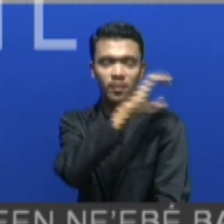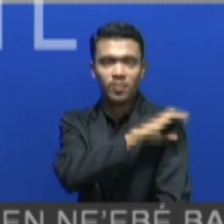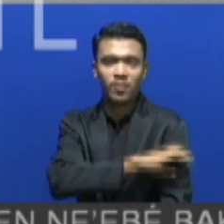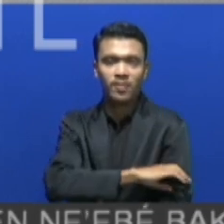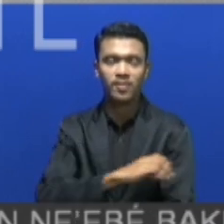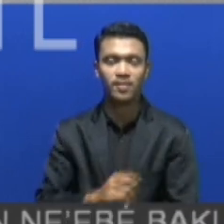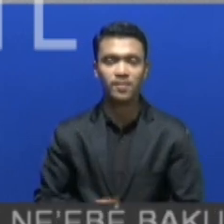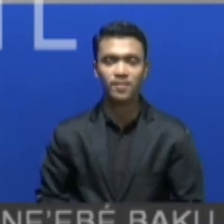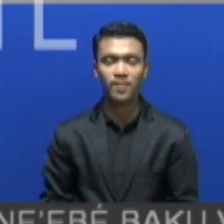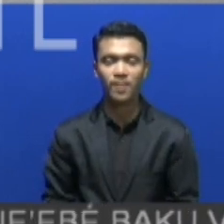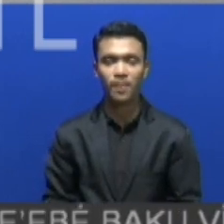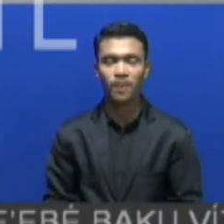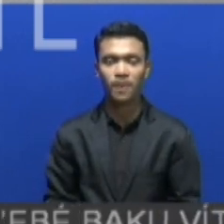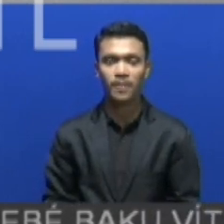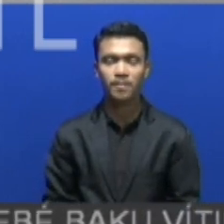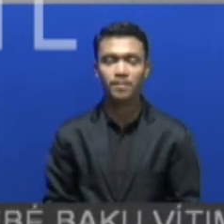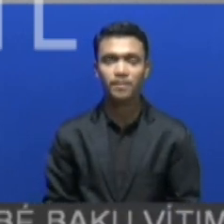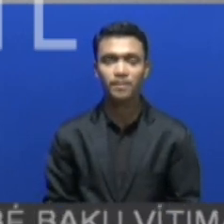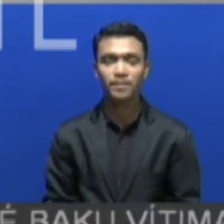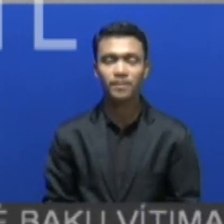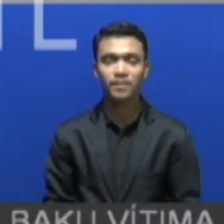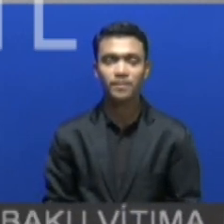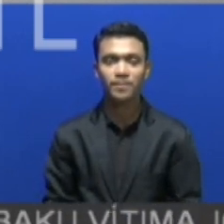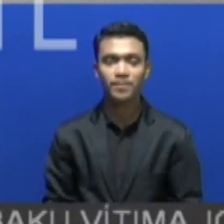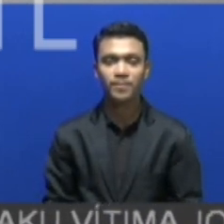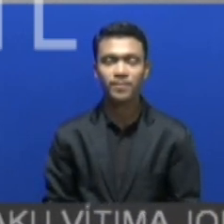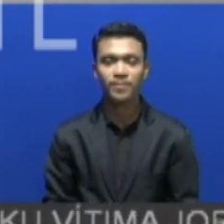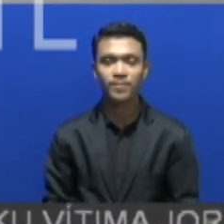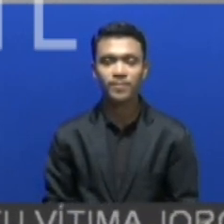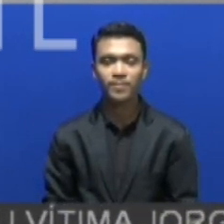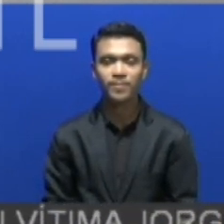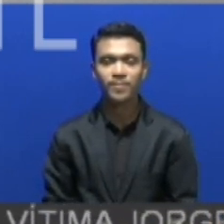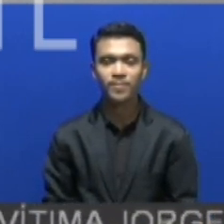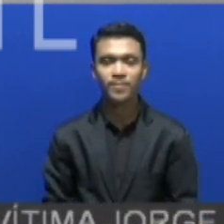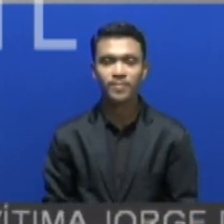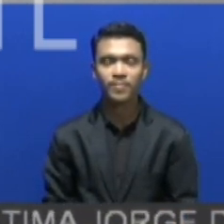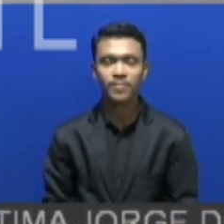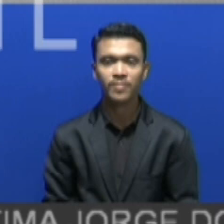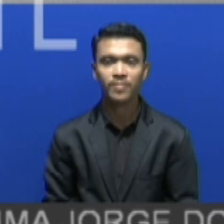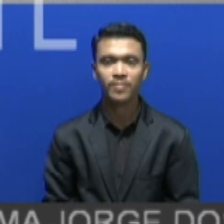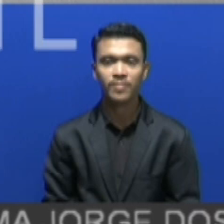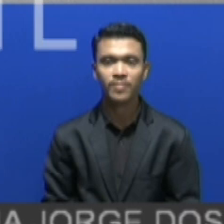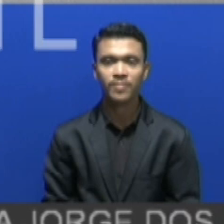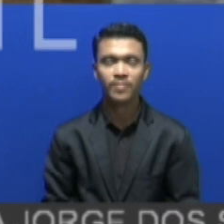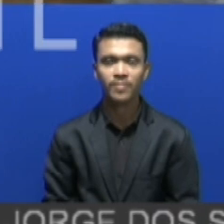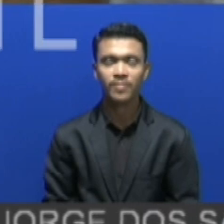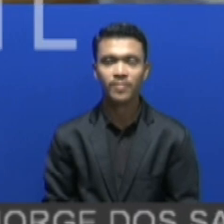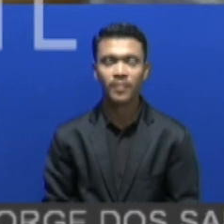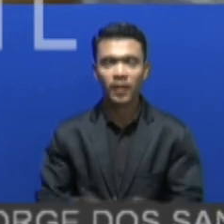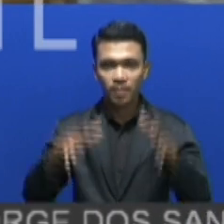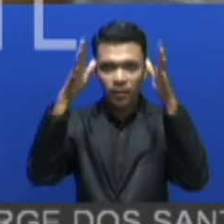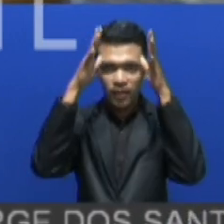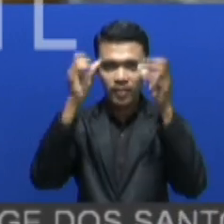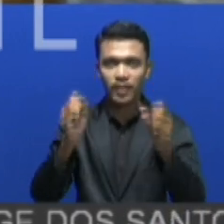the new project that we're starting with the Millennium Challenge Corporation to work on waste treatment.